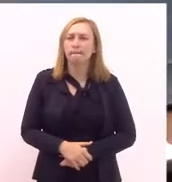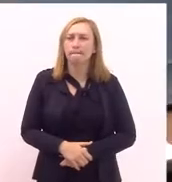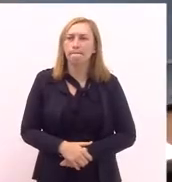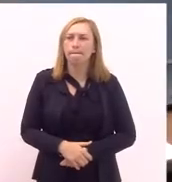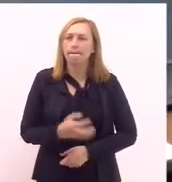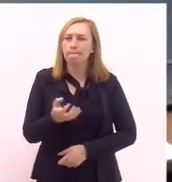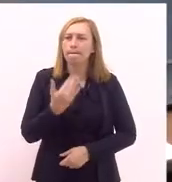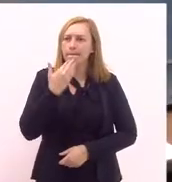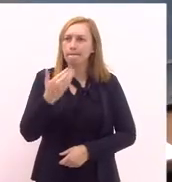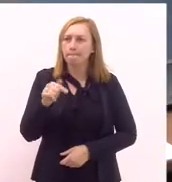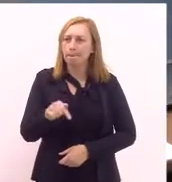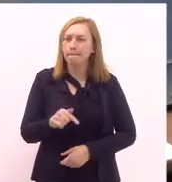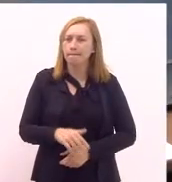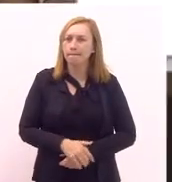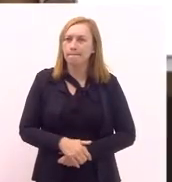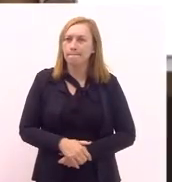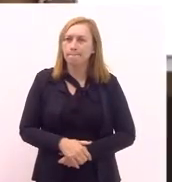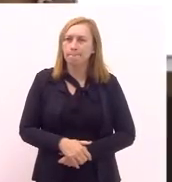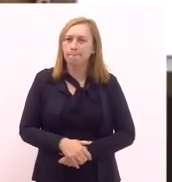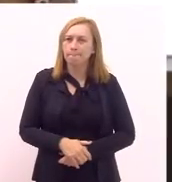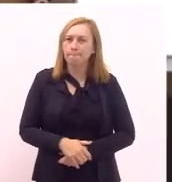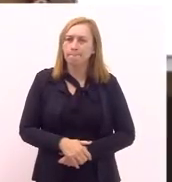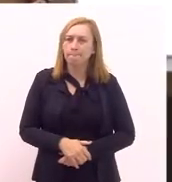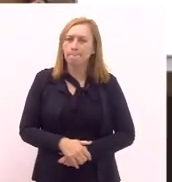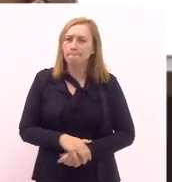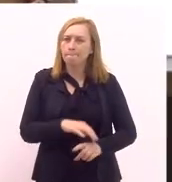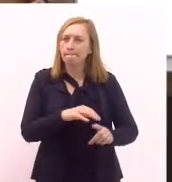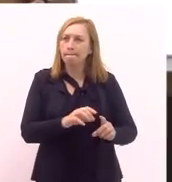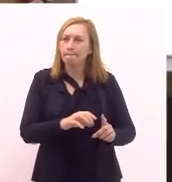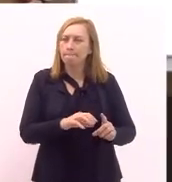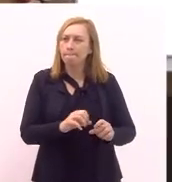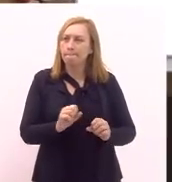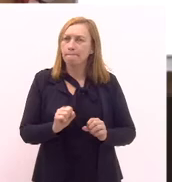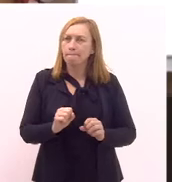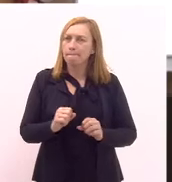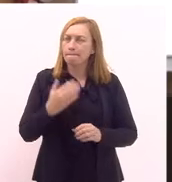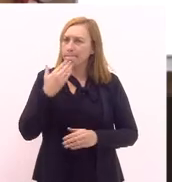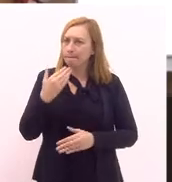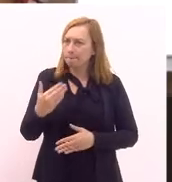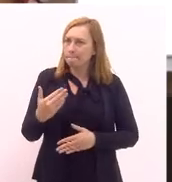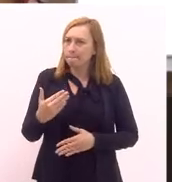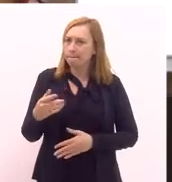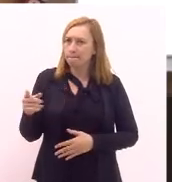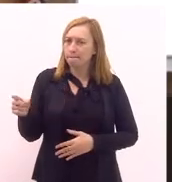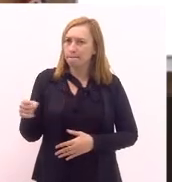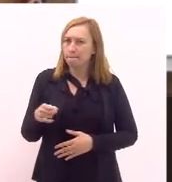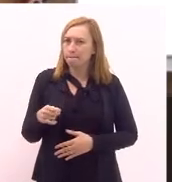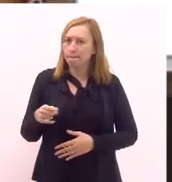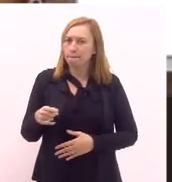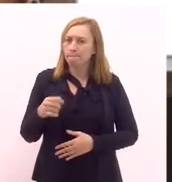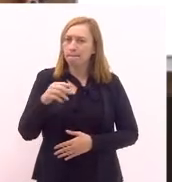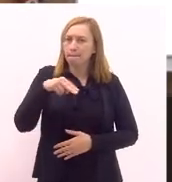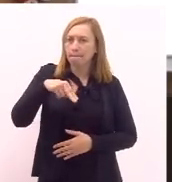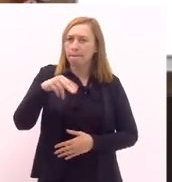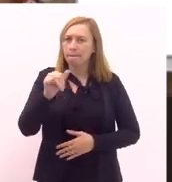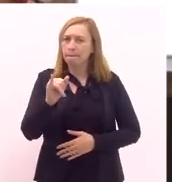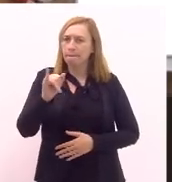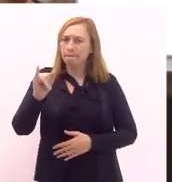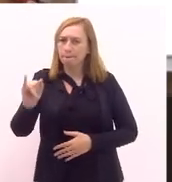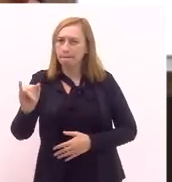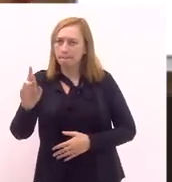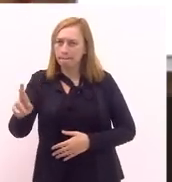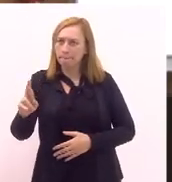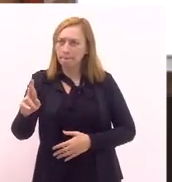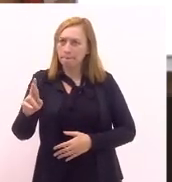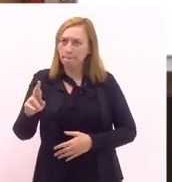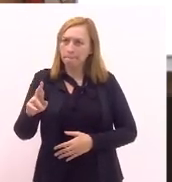eu queria pedir aqui pessoa do cerimonial pudesse fazer chegar e a senhora Nair Jane